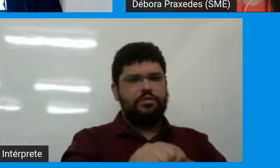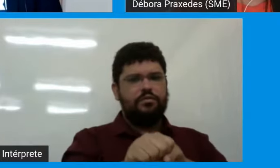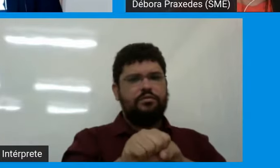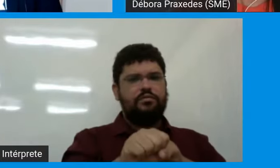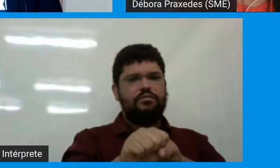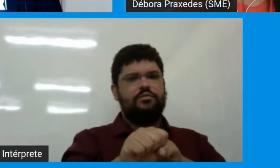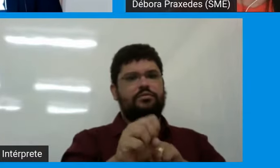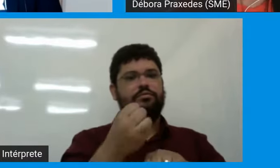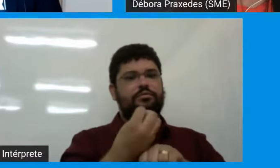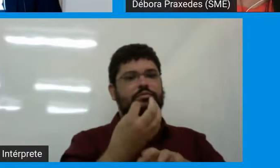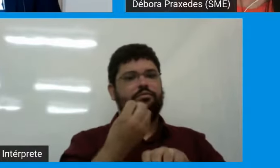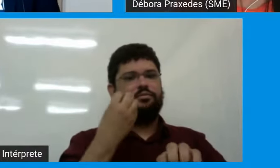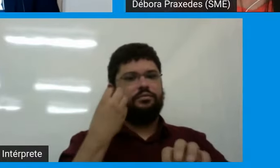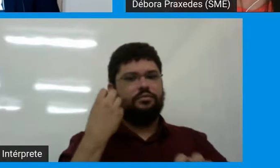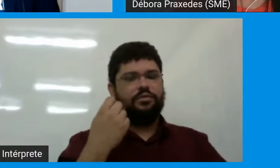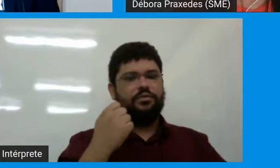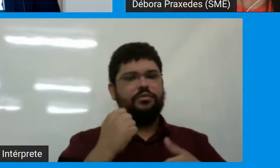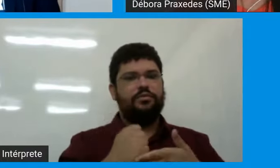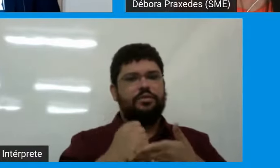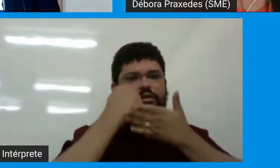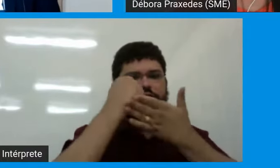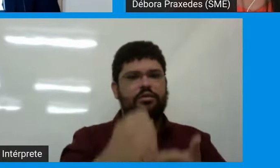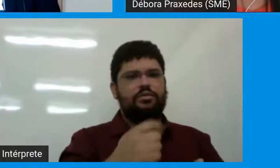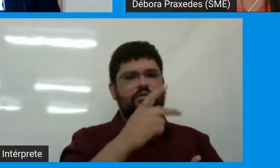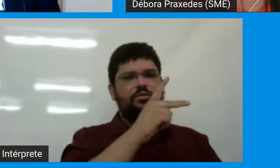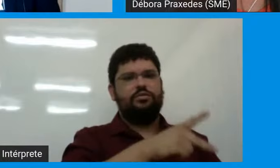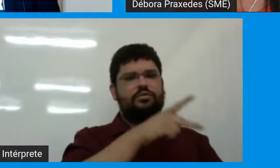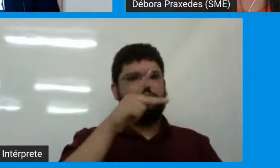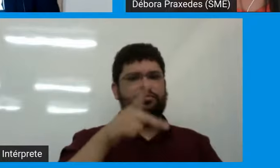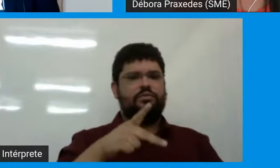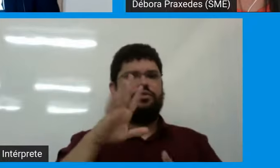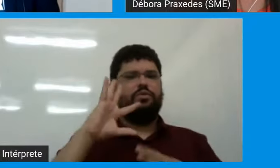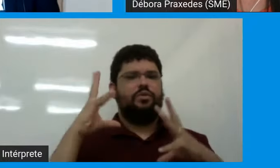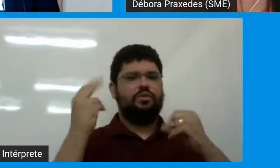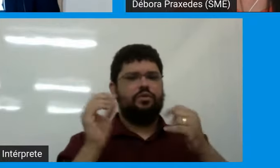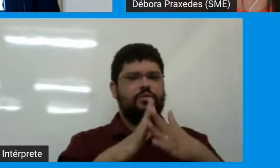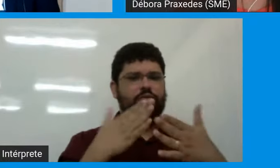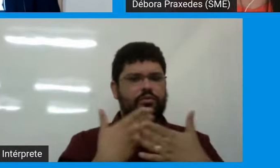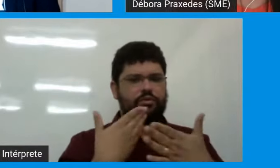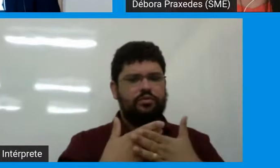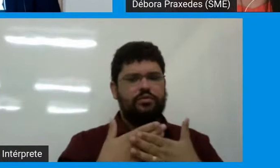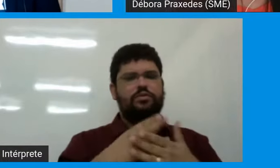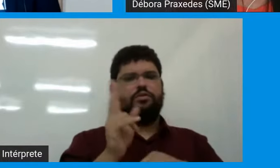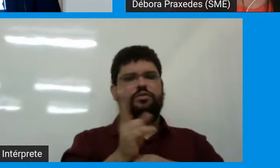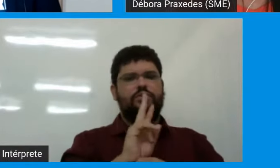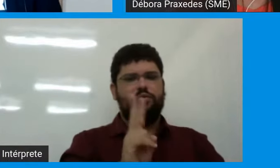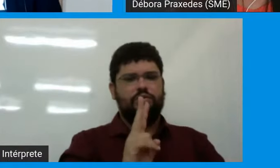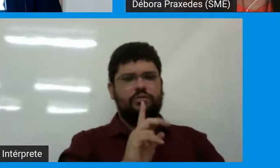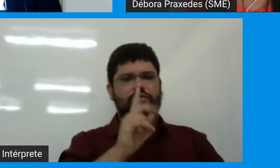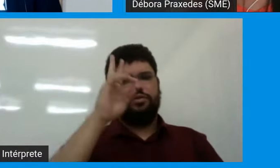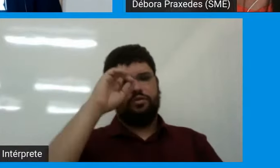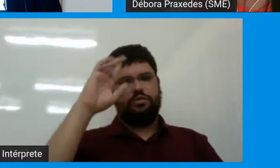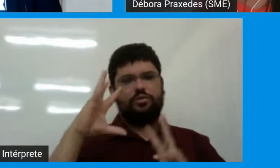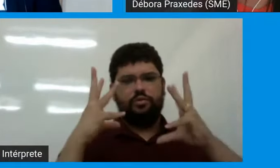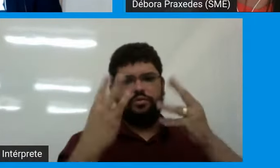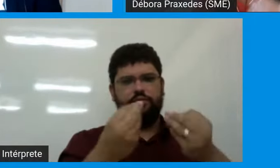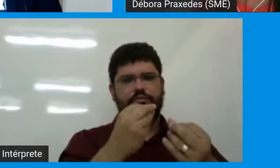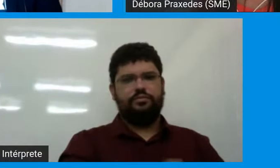para poder dar apoio necessário a todas as escolas, professores, supervisores, gestores e tudo mais,